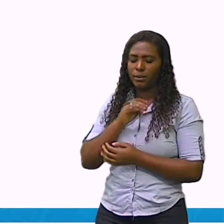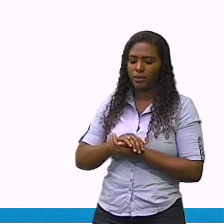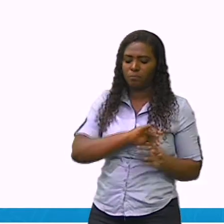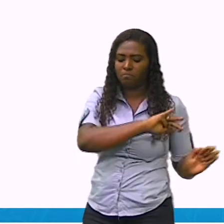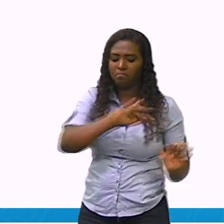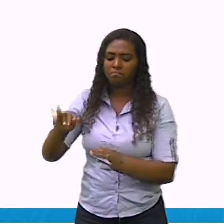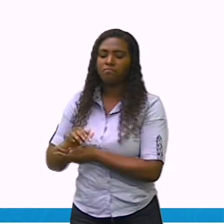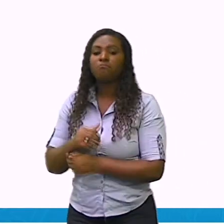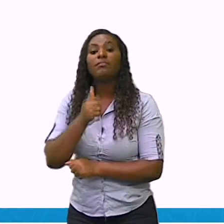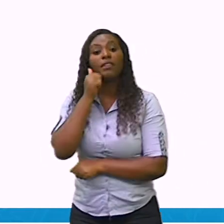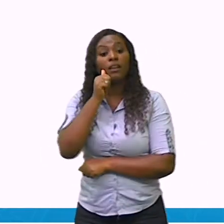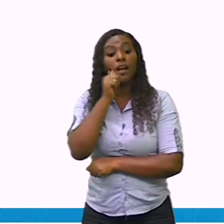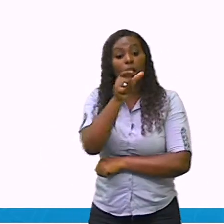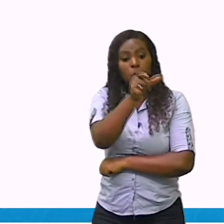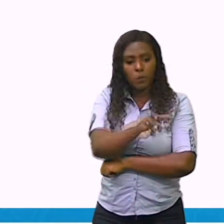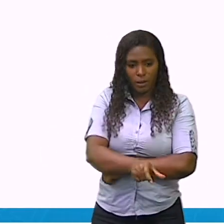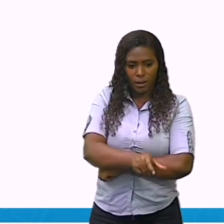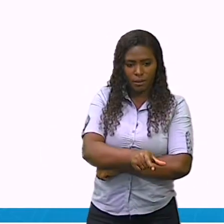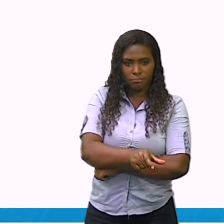empresas e cobra